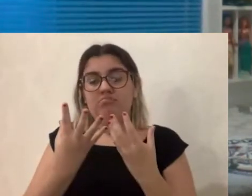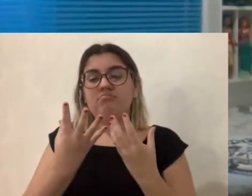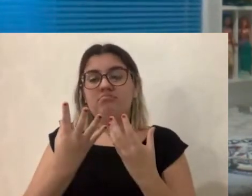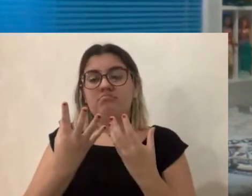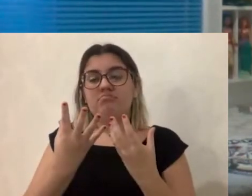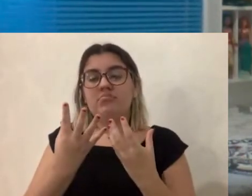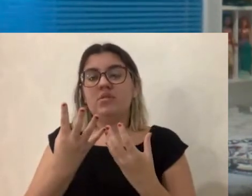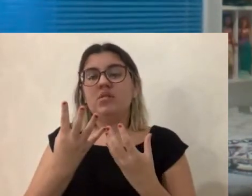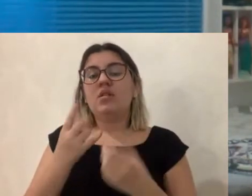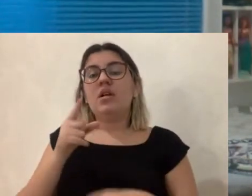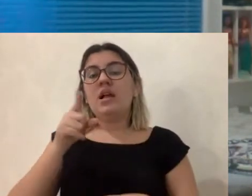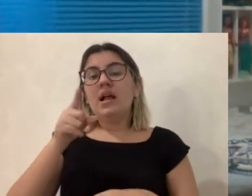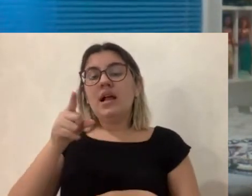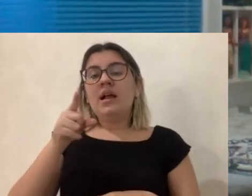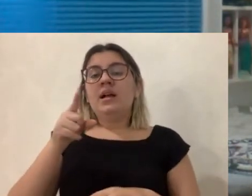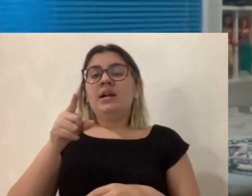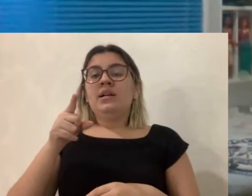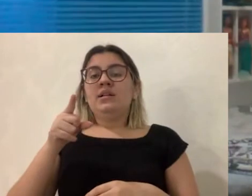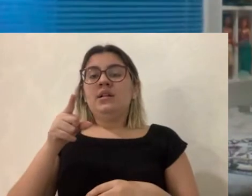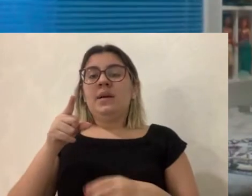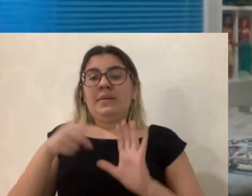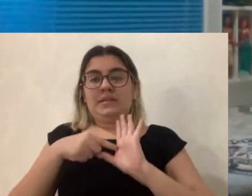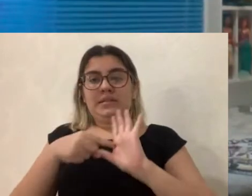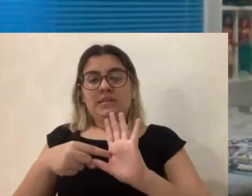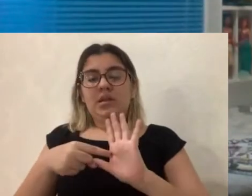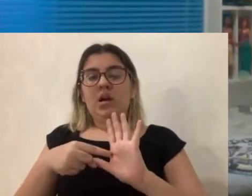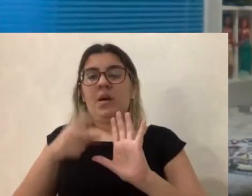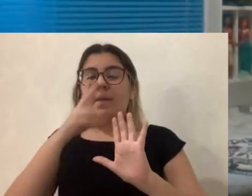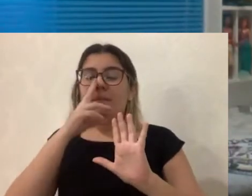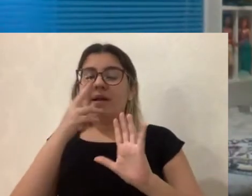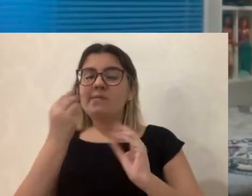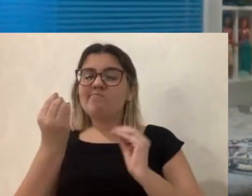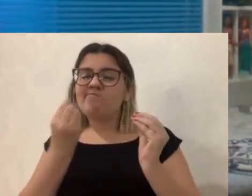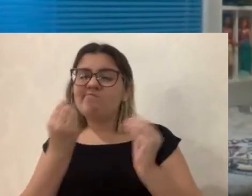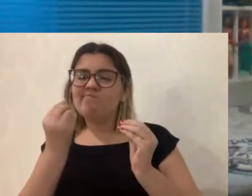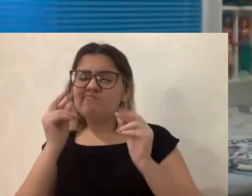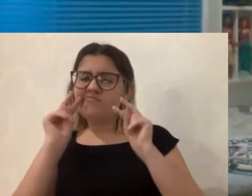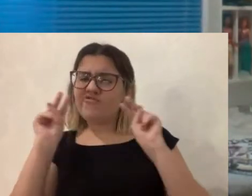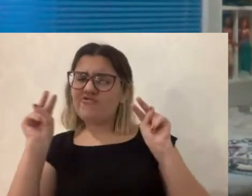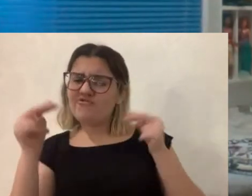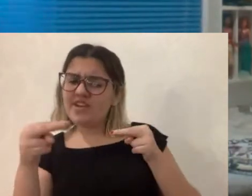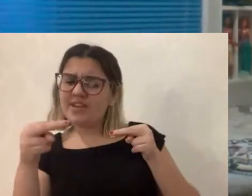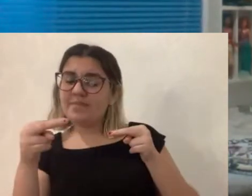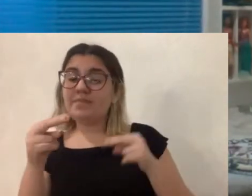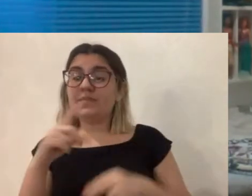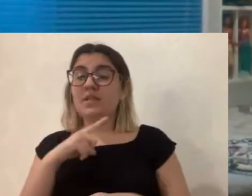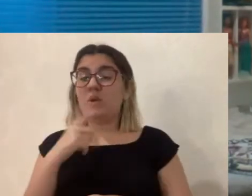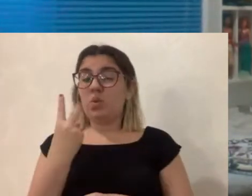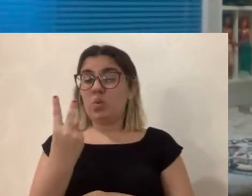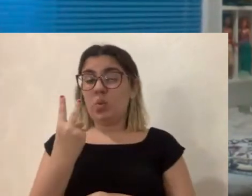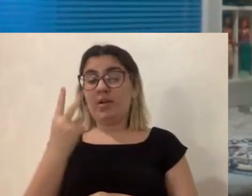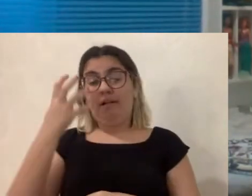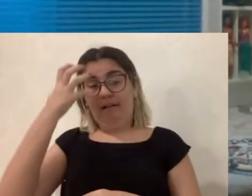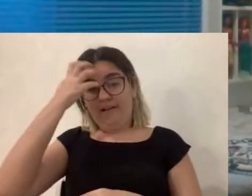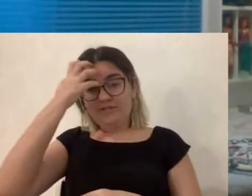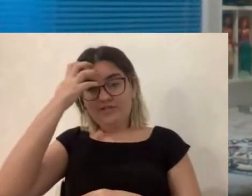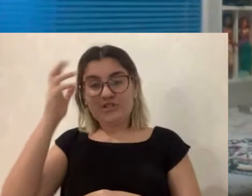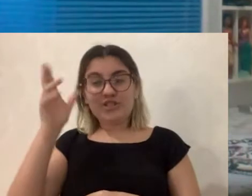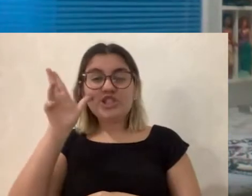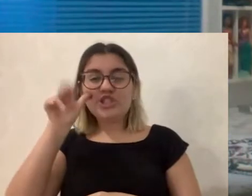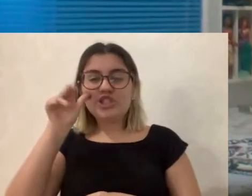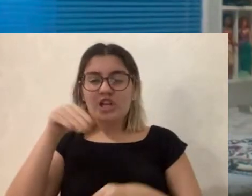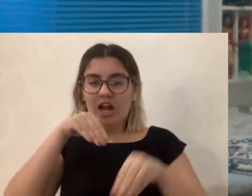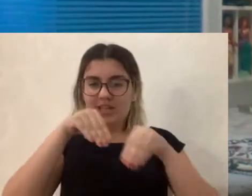torcer um pouco essa perspectiva. A gente fala de duas rainhas de xadrez que são antagonistas e que, de